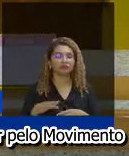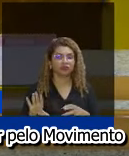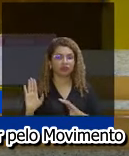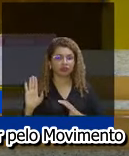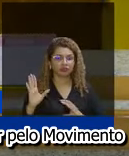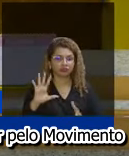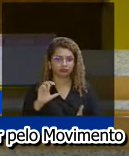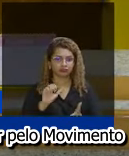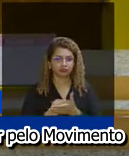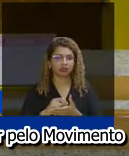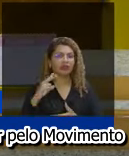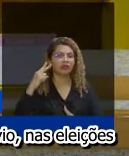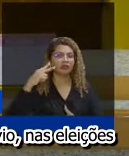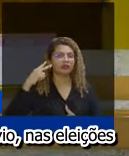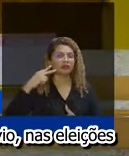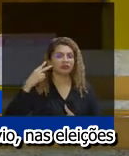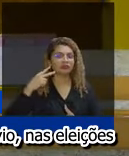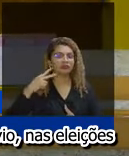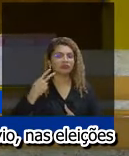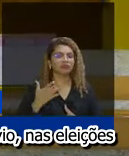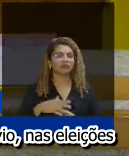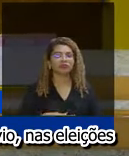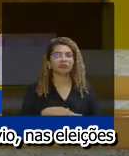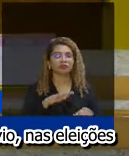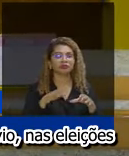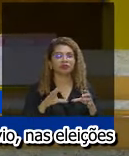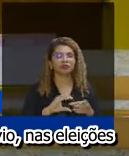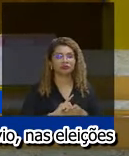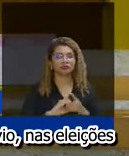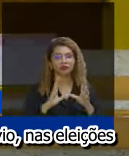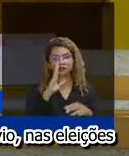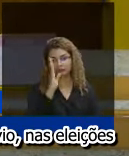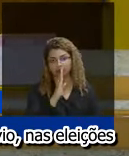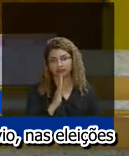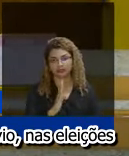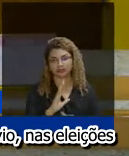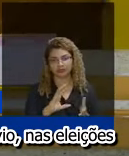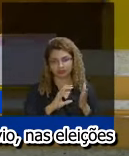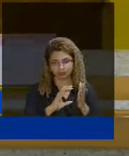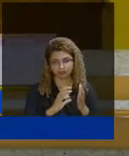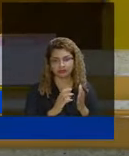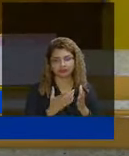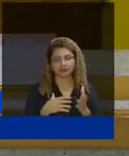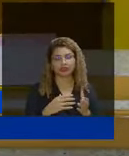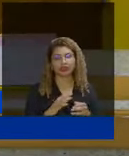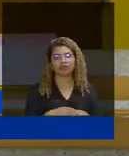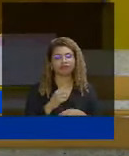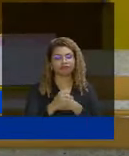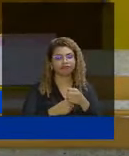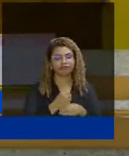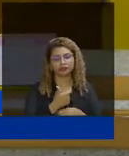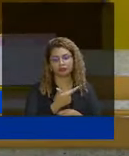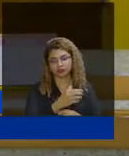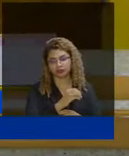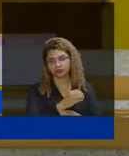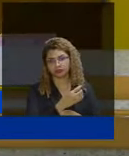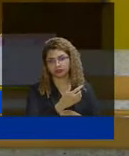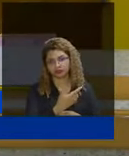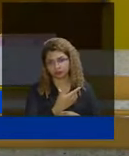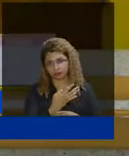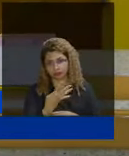dele ao cargo de vereador pelo Movimento Democrático Brasileiro, MDB, no município de Serra do Navio, nas eleições de 2024, em virtude